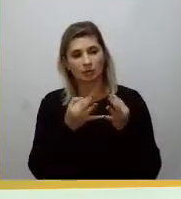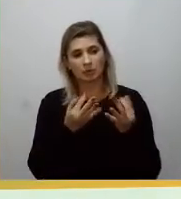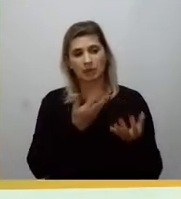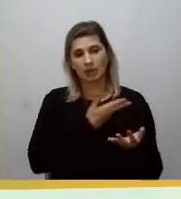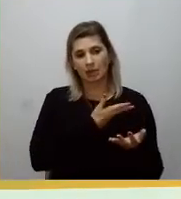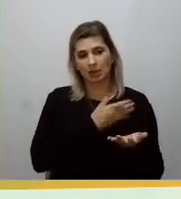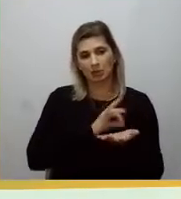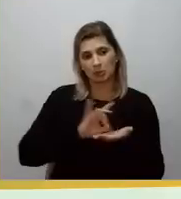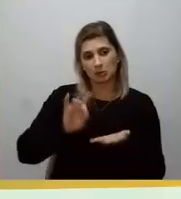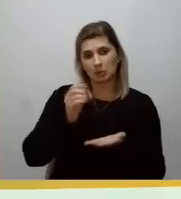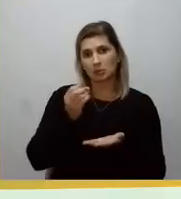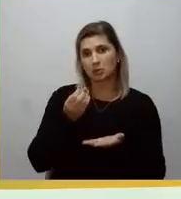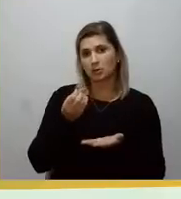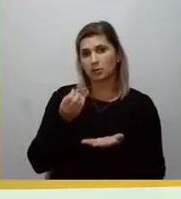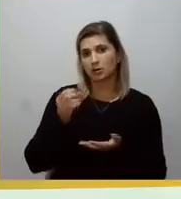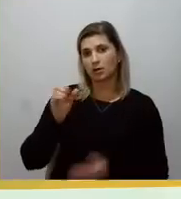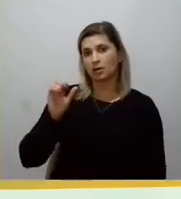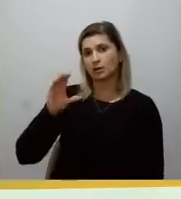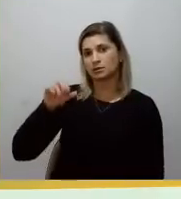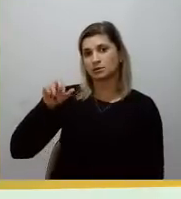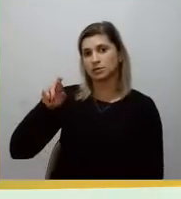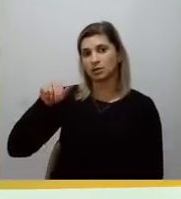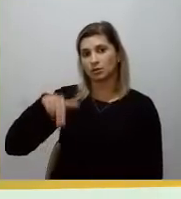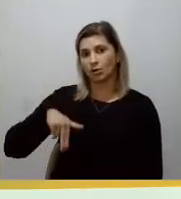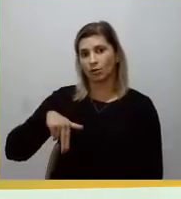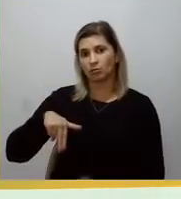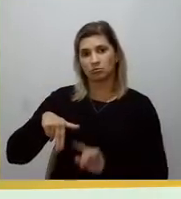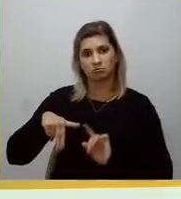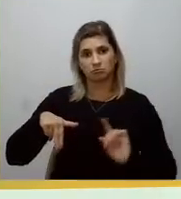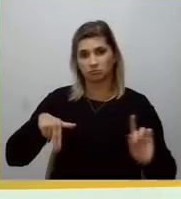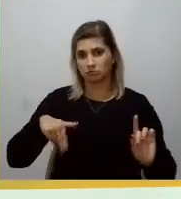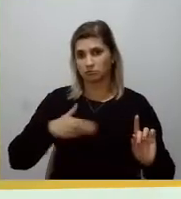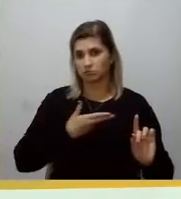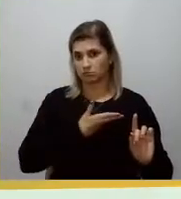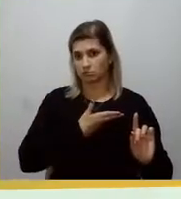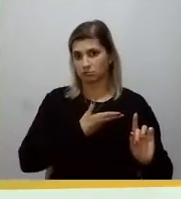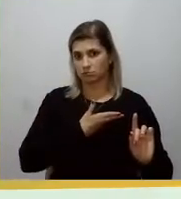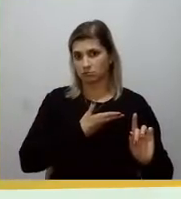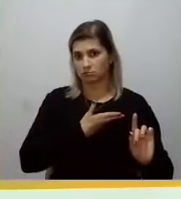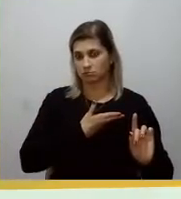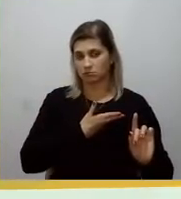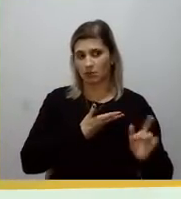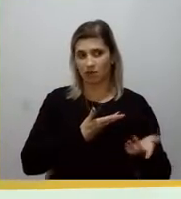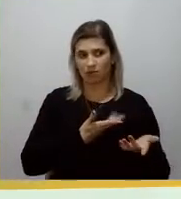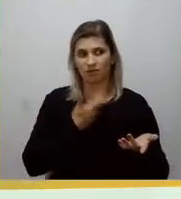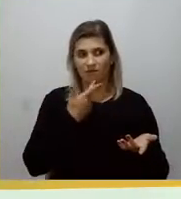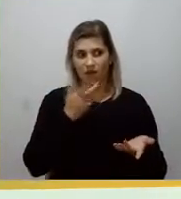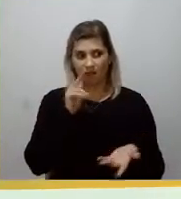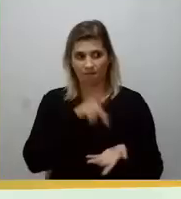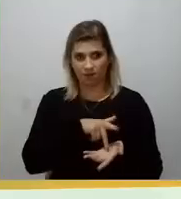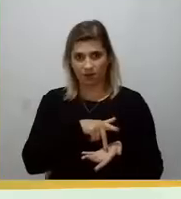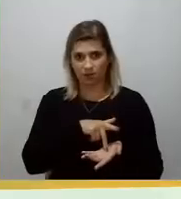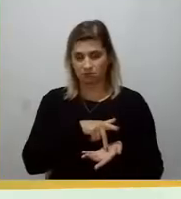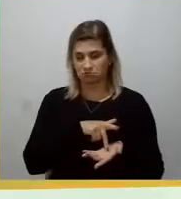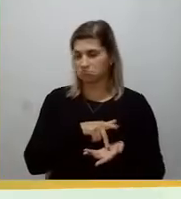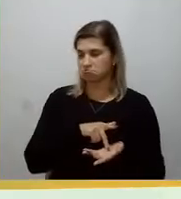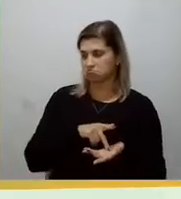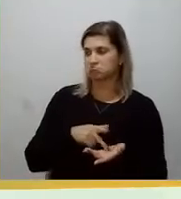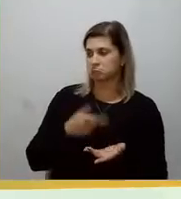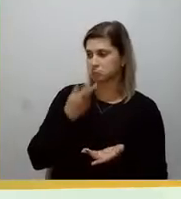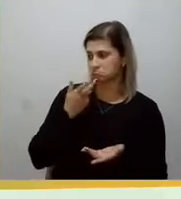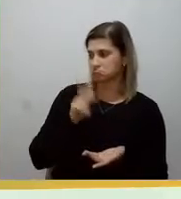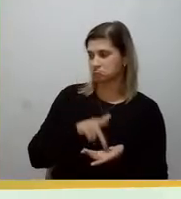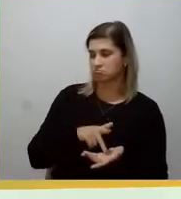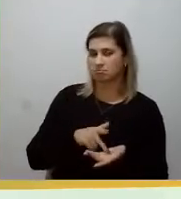inimigo pessoal de Antônio Seron? Não, sou amigo dele. Isso lhe impede de falar a verdade sobre ele? Não, absolutamente. Eroni